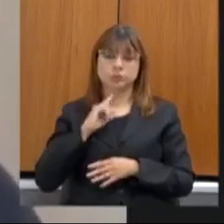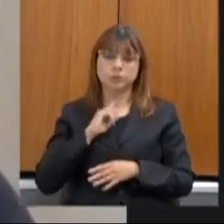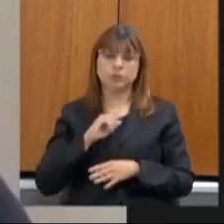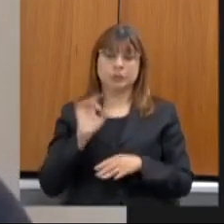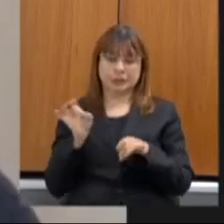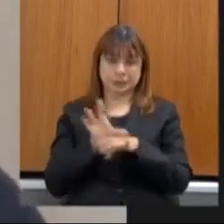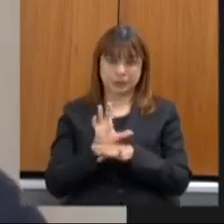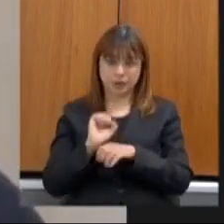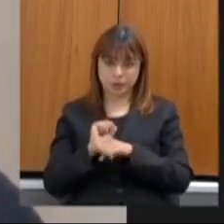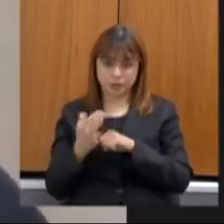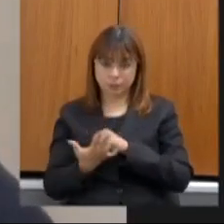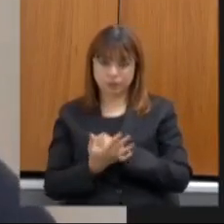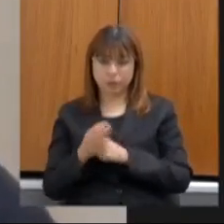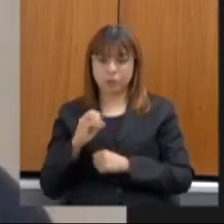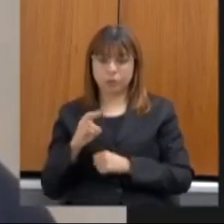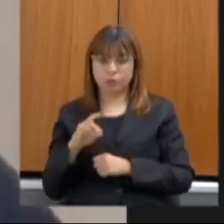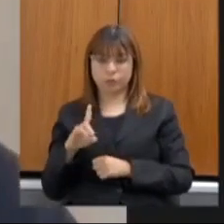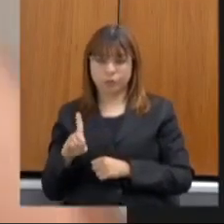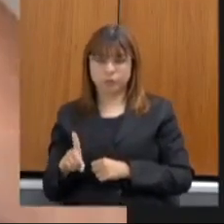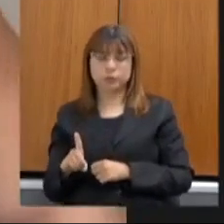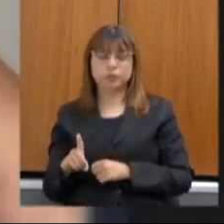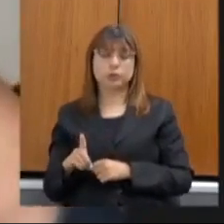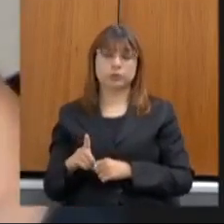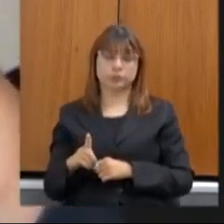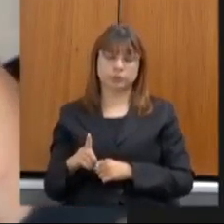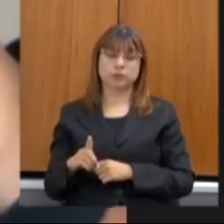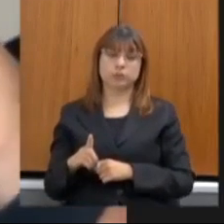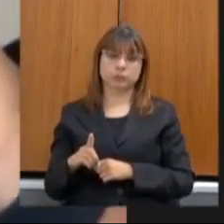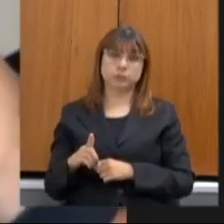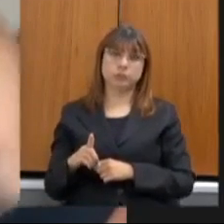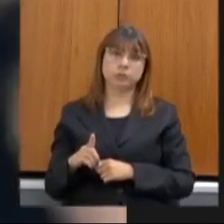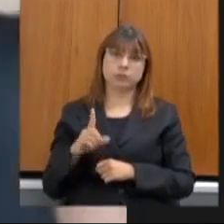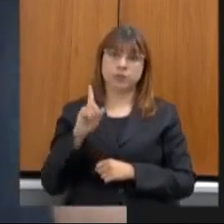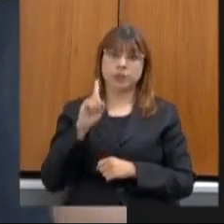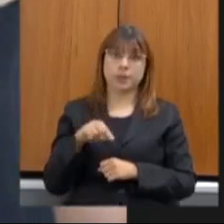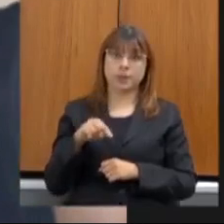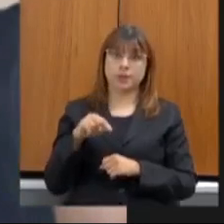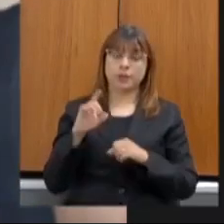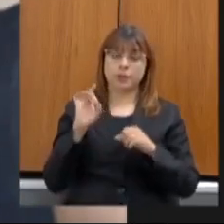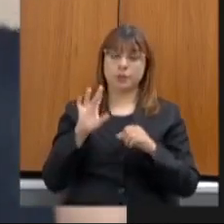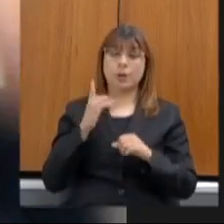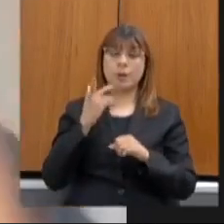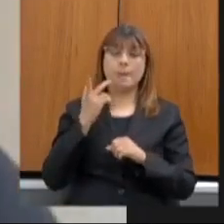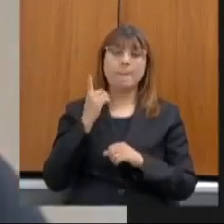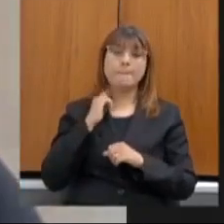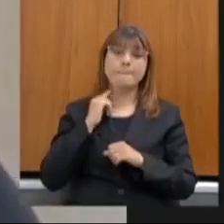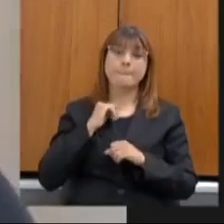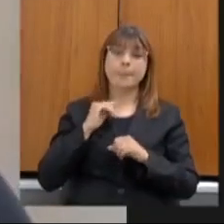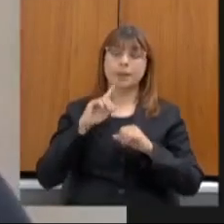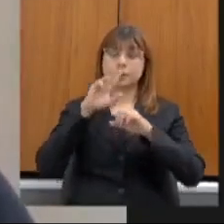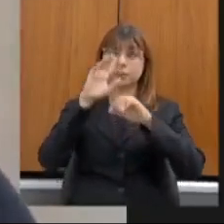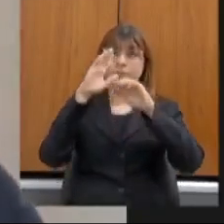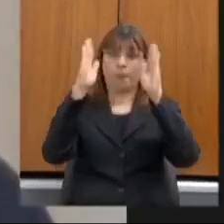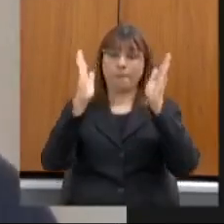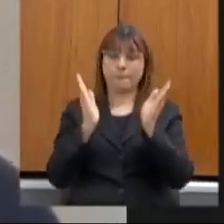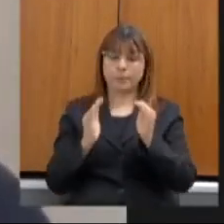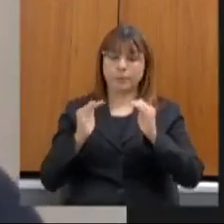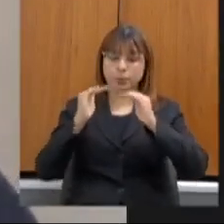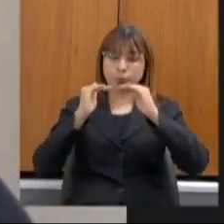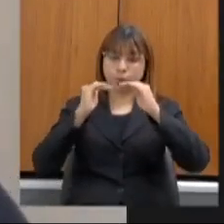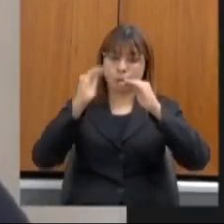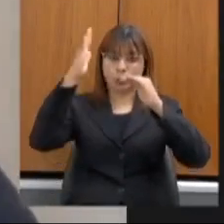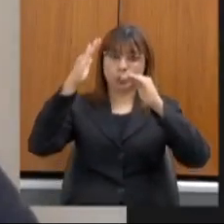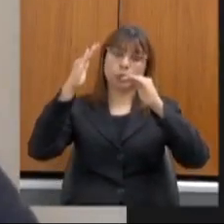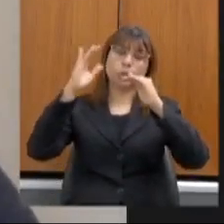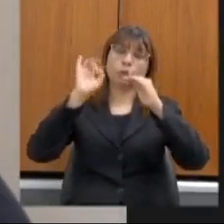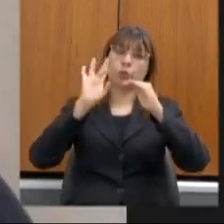posso pandemia ela vai passar pela metade de Minas para cima tá essa metade que tem em Montes